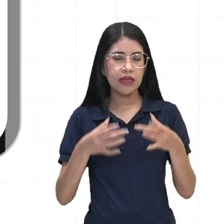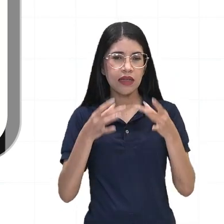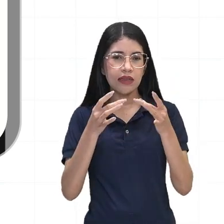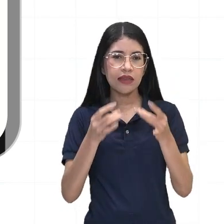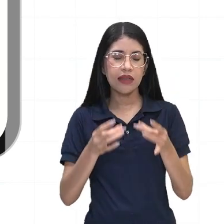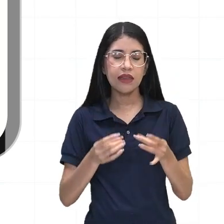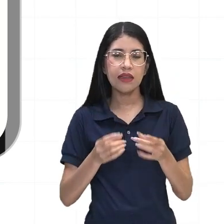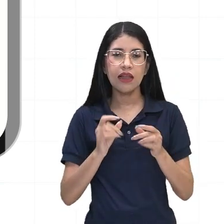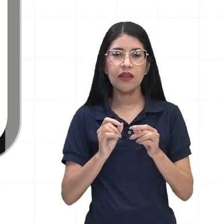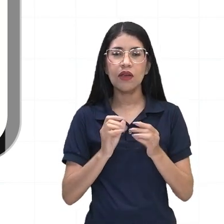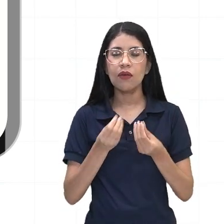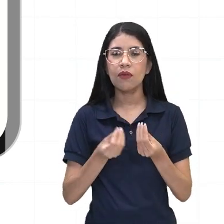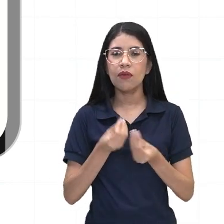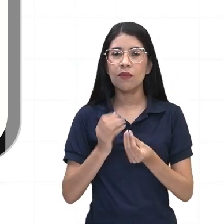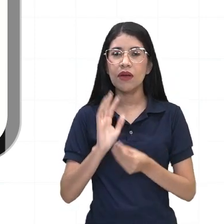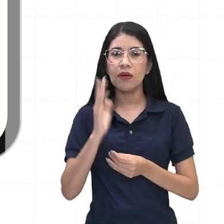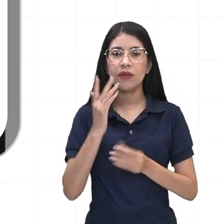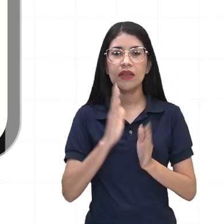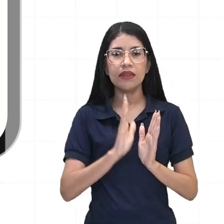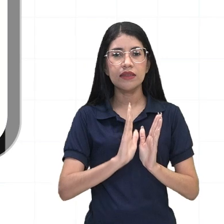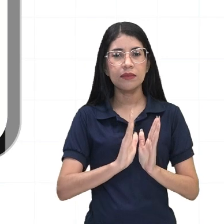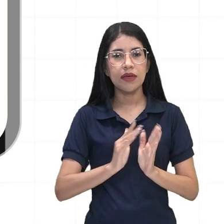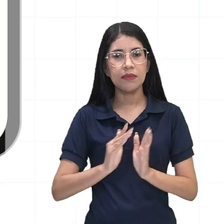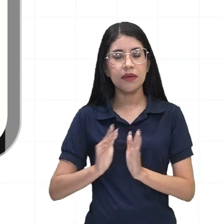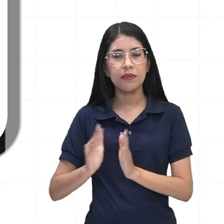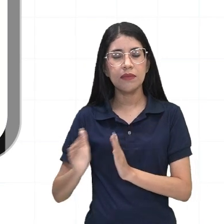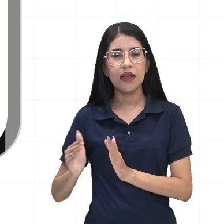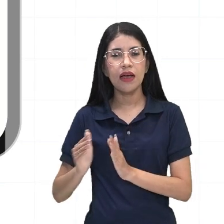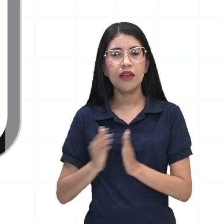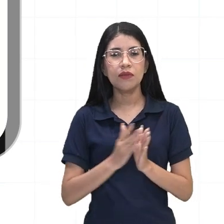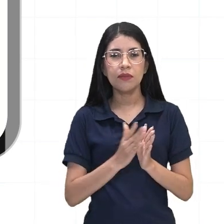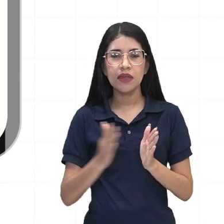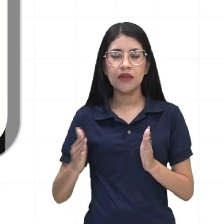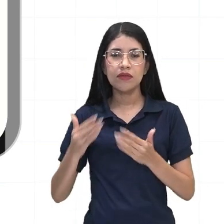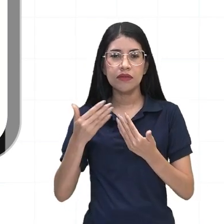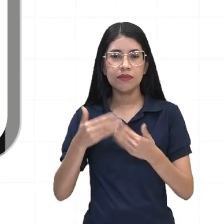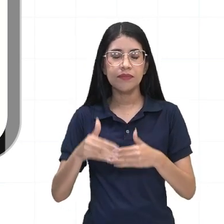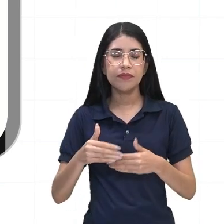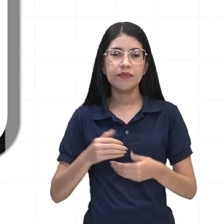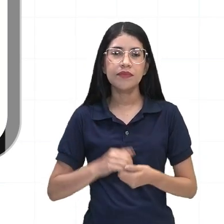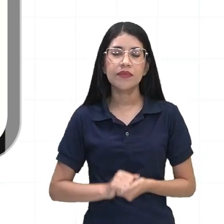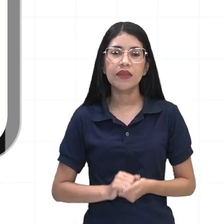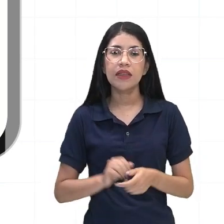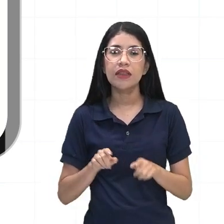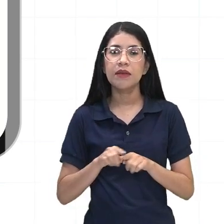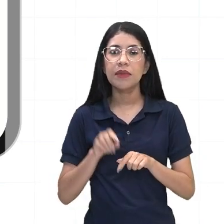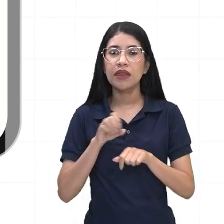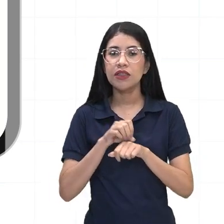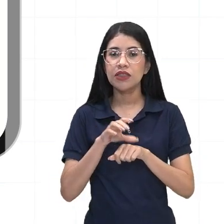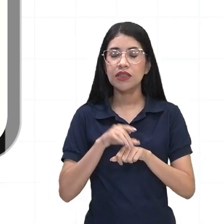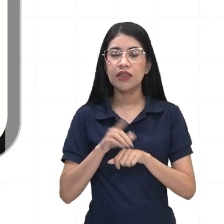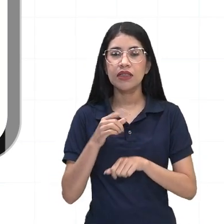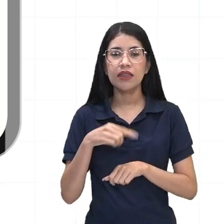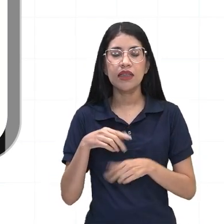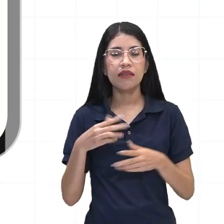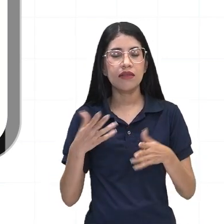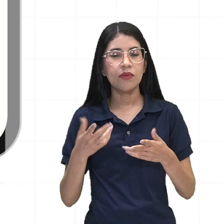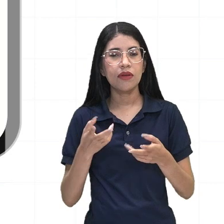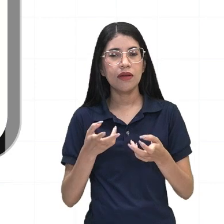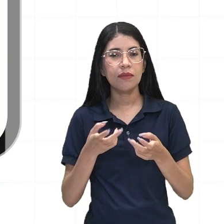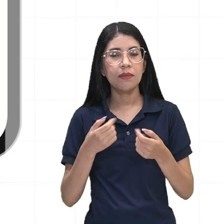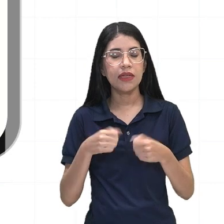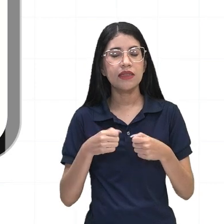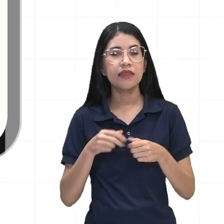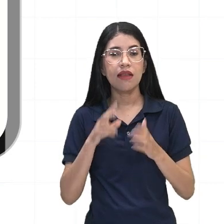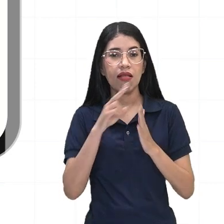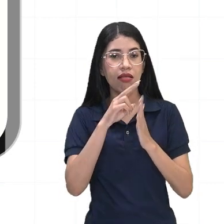passo a passo do que vai ocorrer durante toda esta avaliação. As dicas, então é importante você ler toda